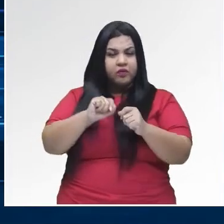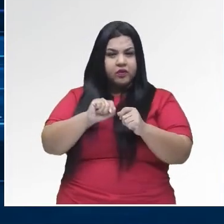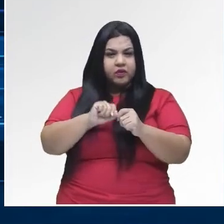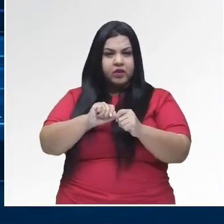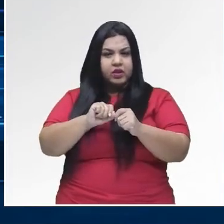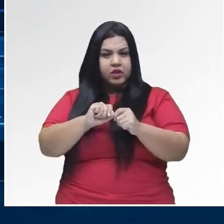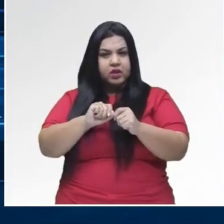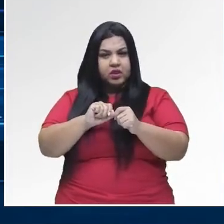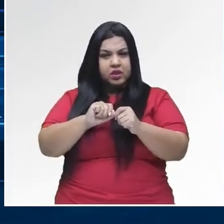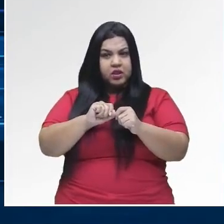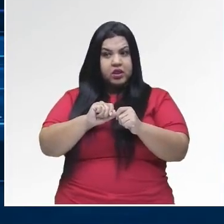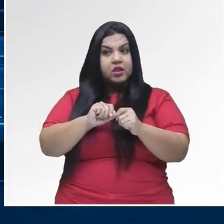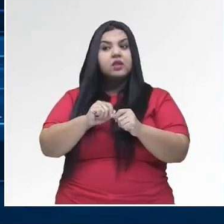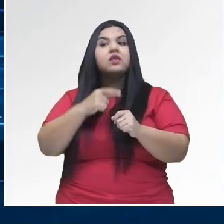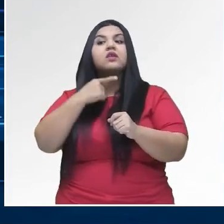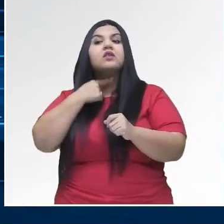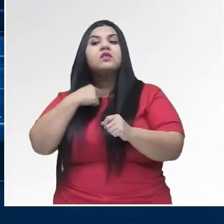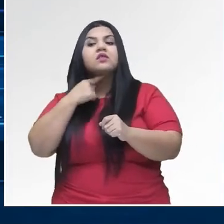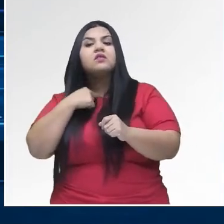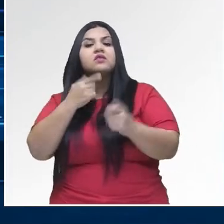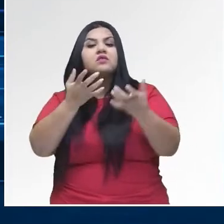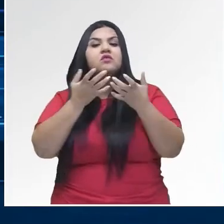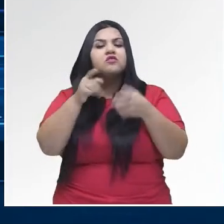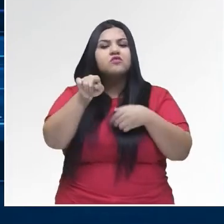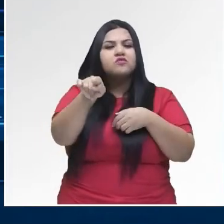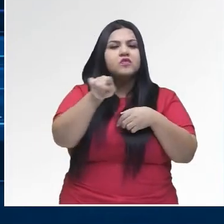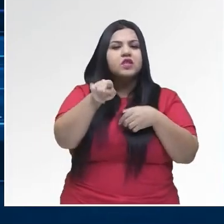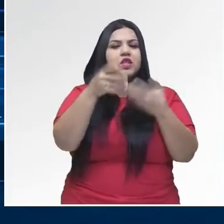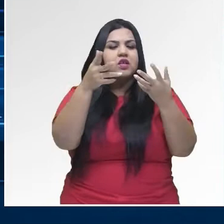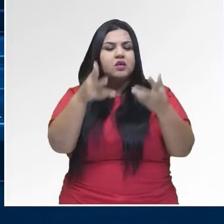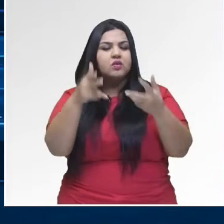que ela espera de você como cidadão?